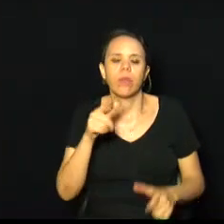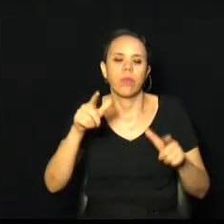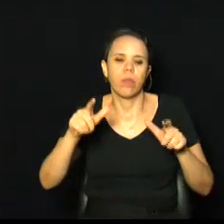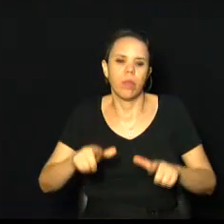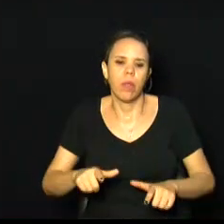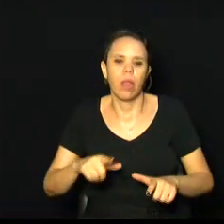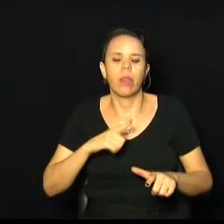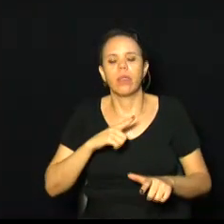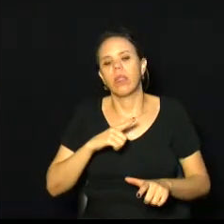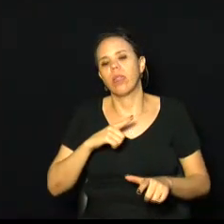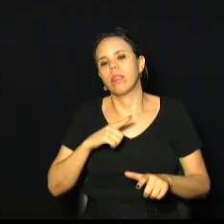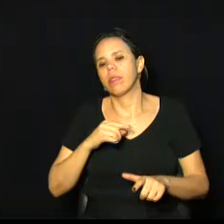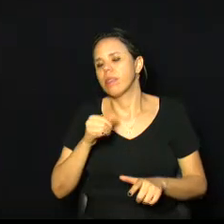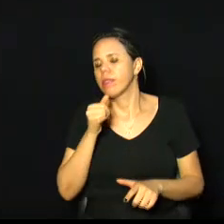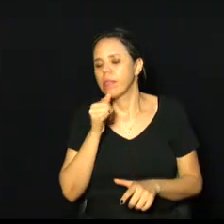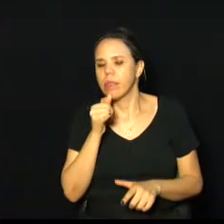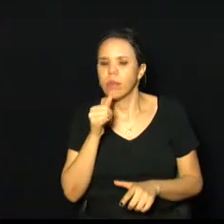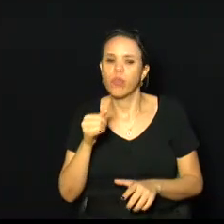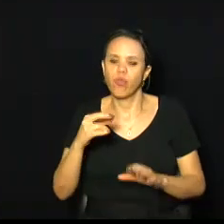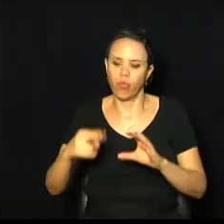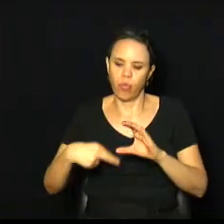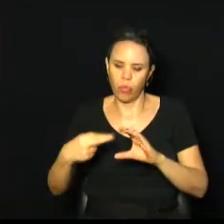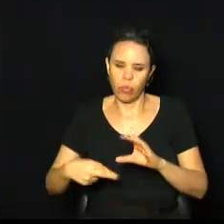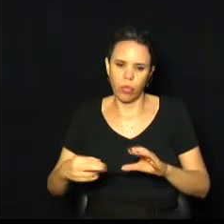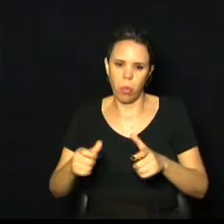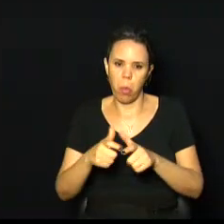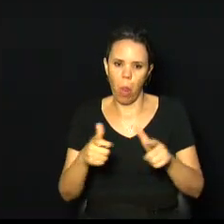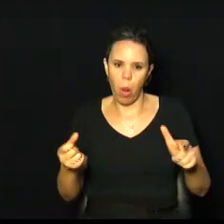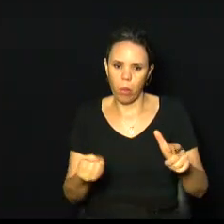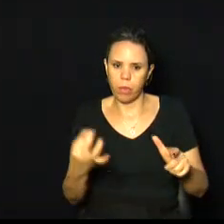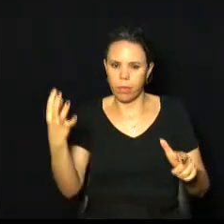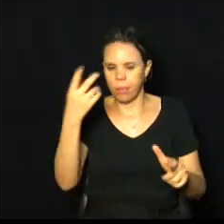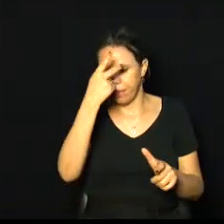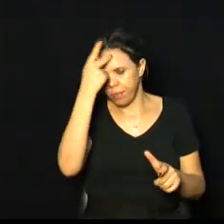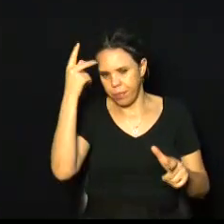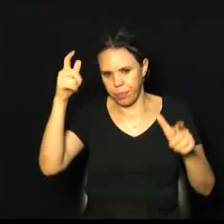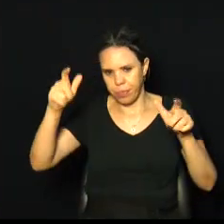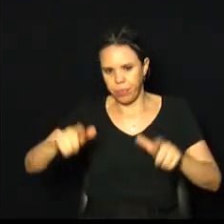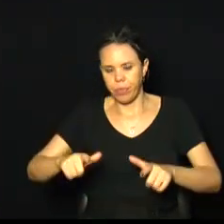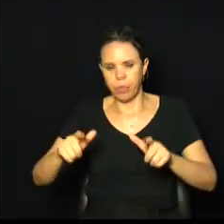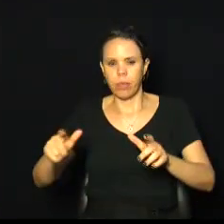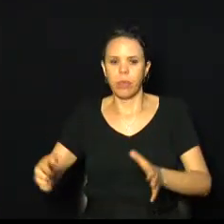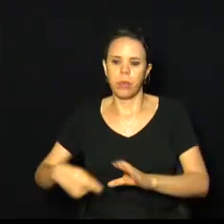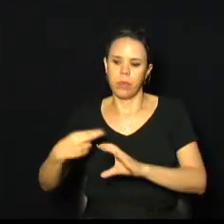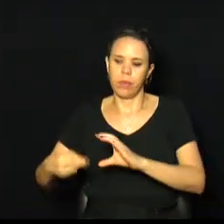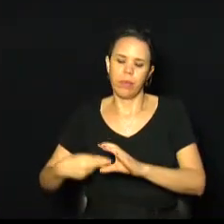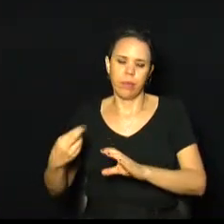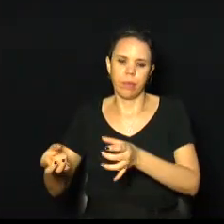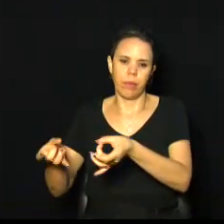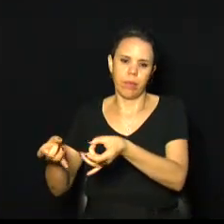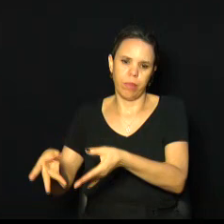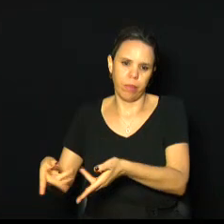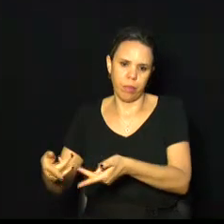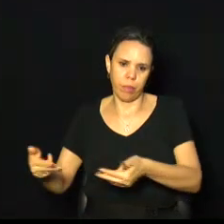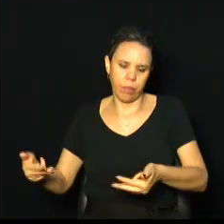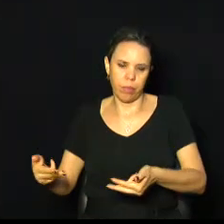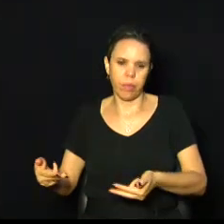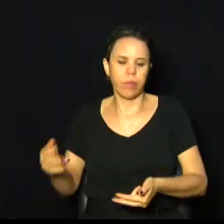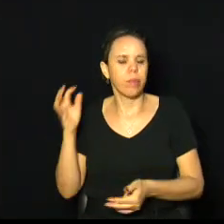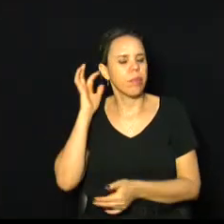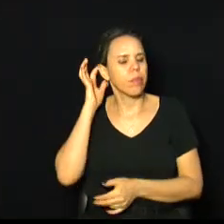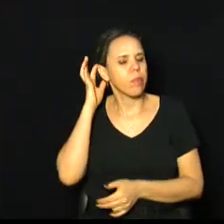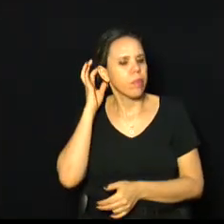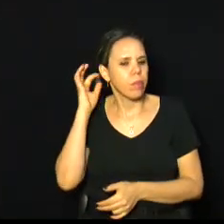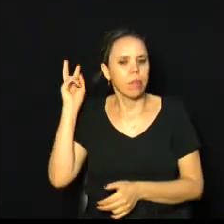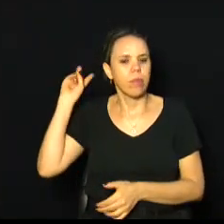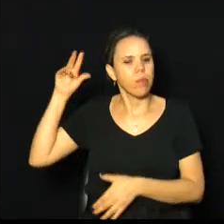sólidos. Nós temos uma grande concentração de resíduos sólidos, o que a gente, né,